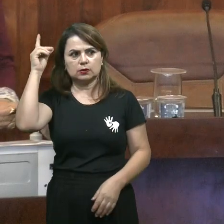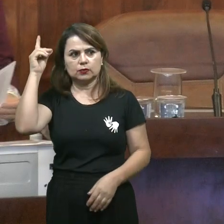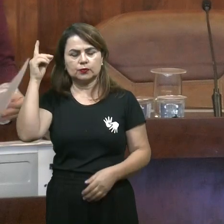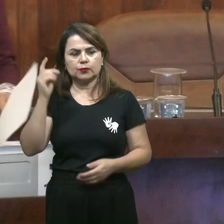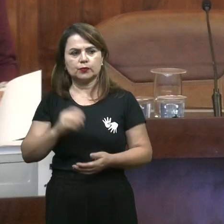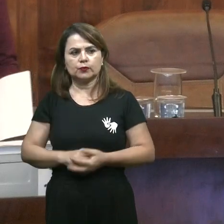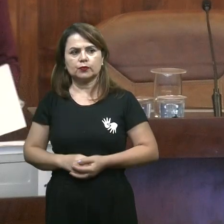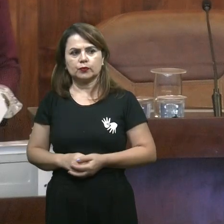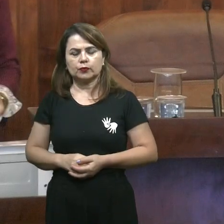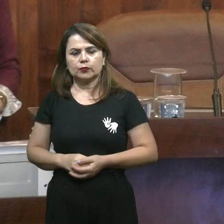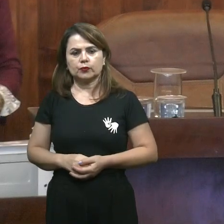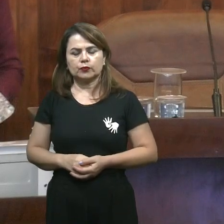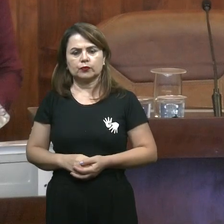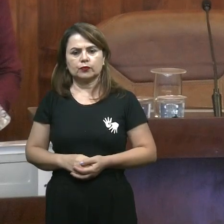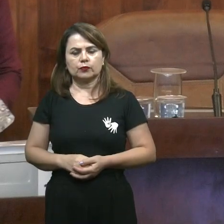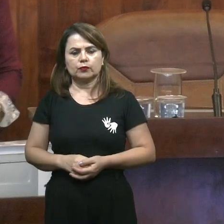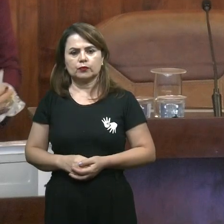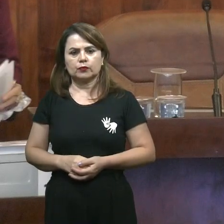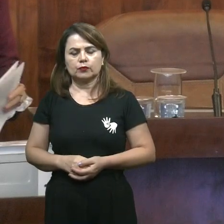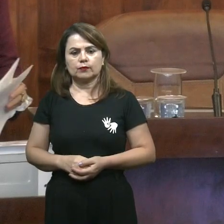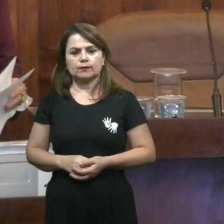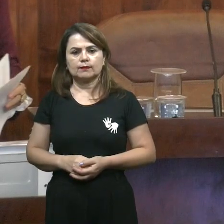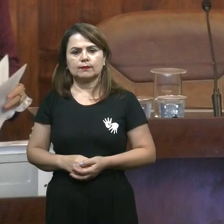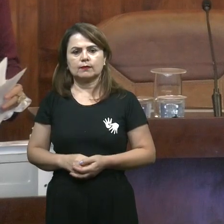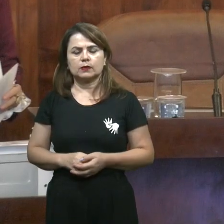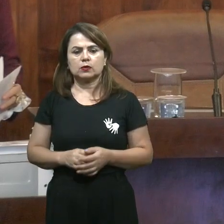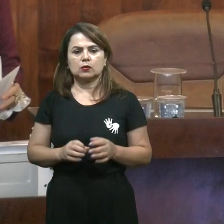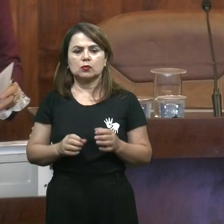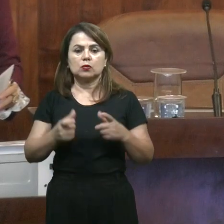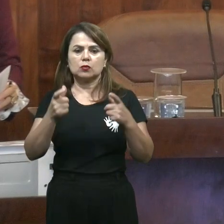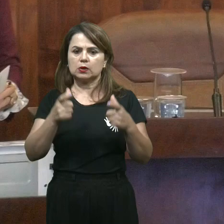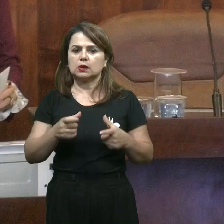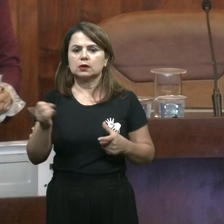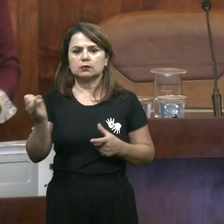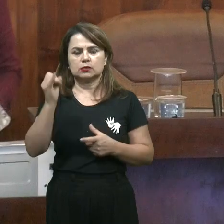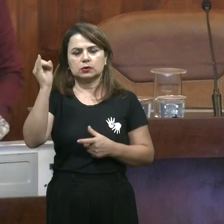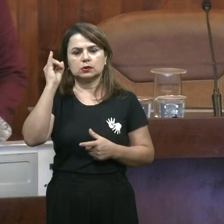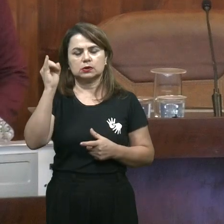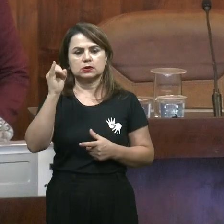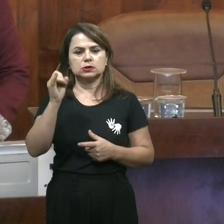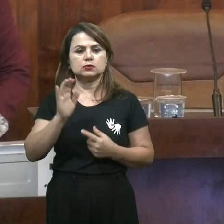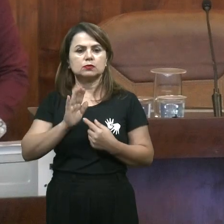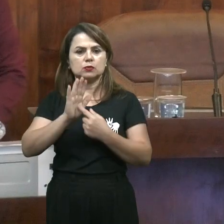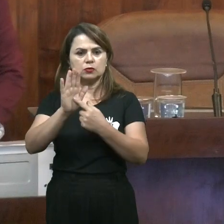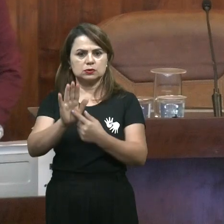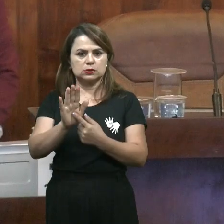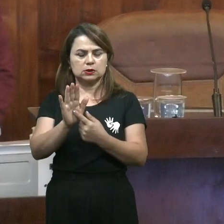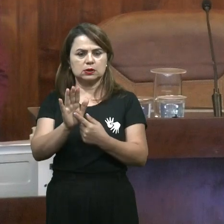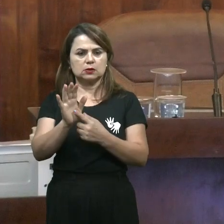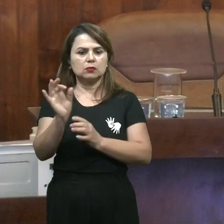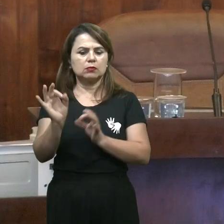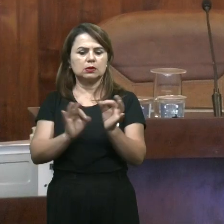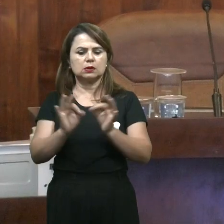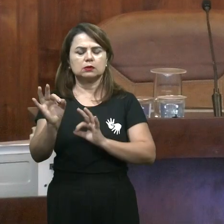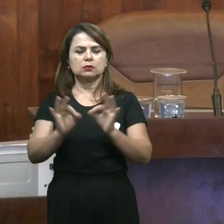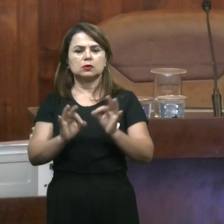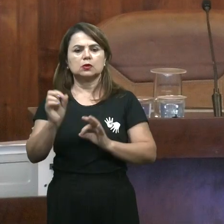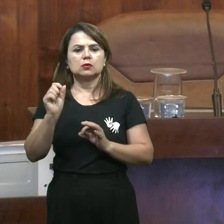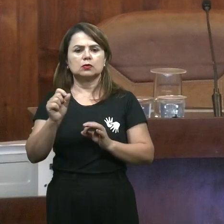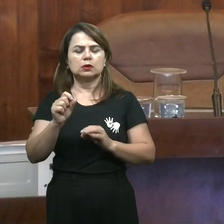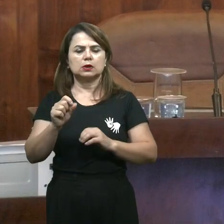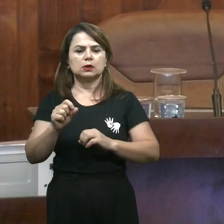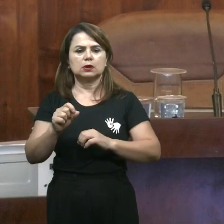de forma reiterada, através dos setores competentes, informar a viabilidade de se realizar a